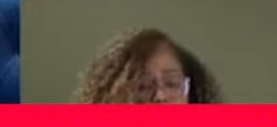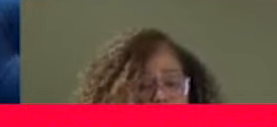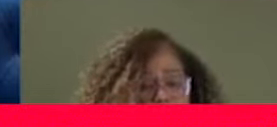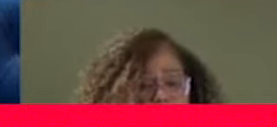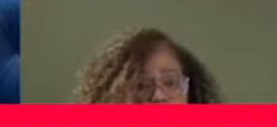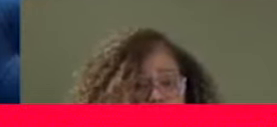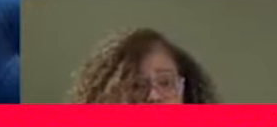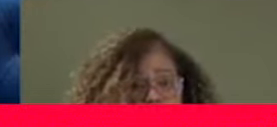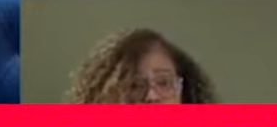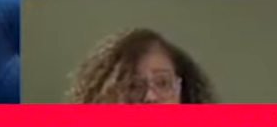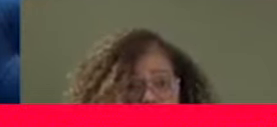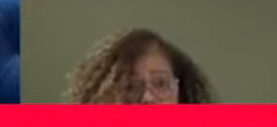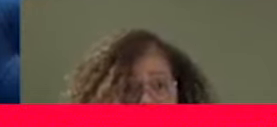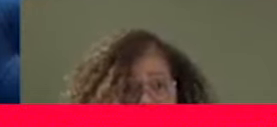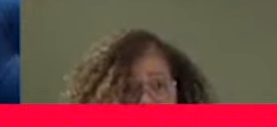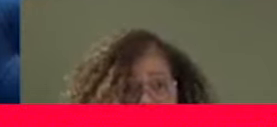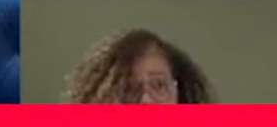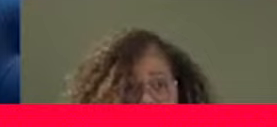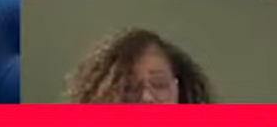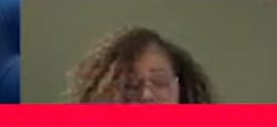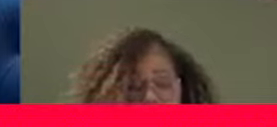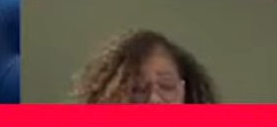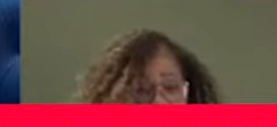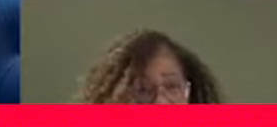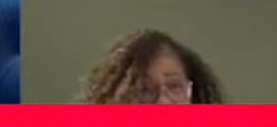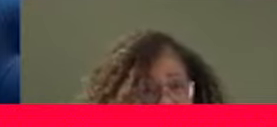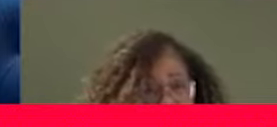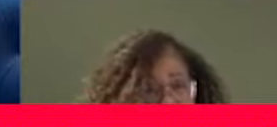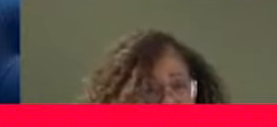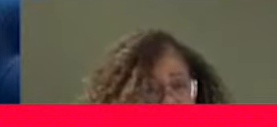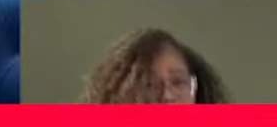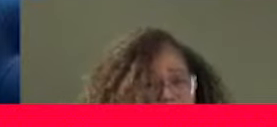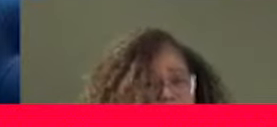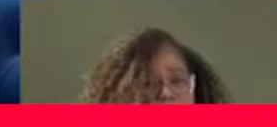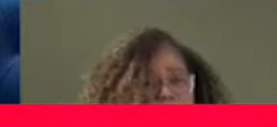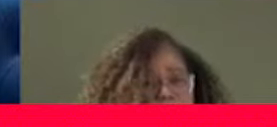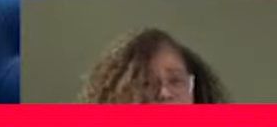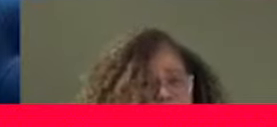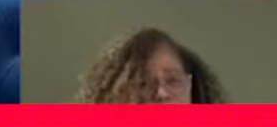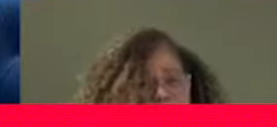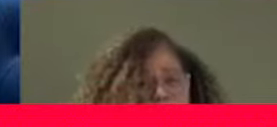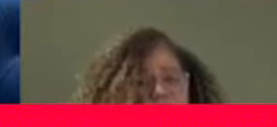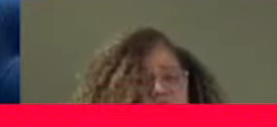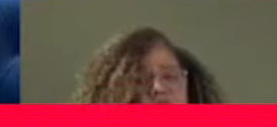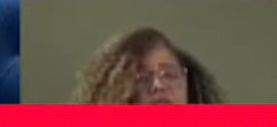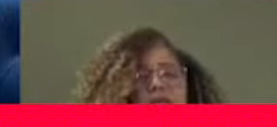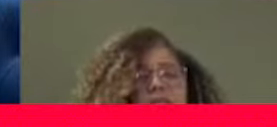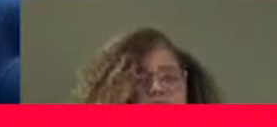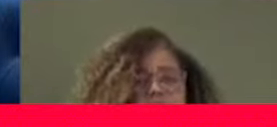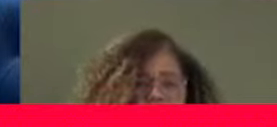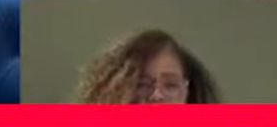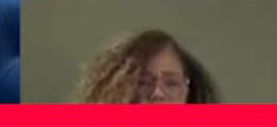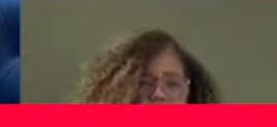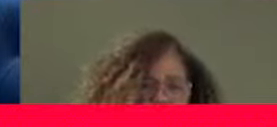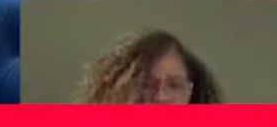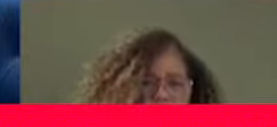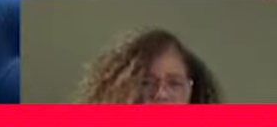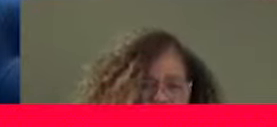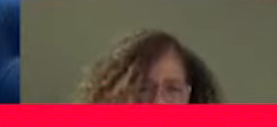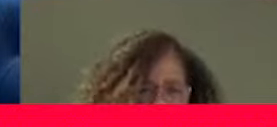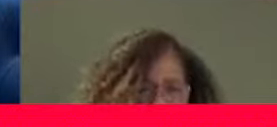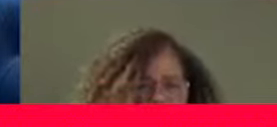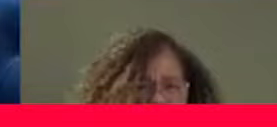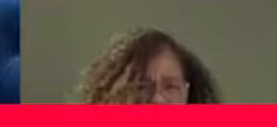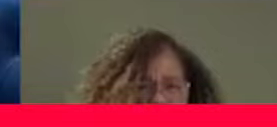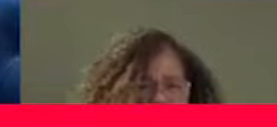2012 Nós temos muitas brechas da área de segurança pública e a gente vai ter que rever muita coisa então